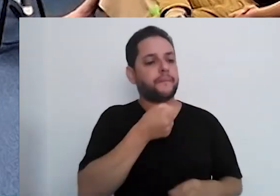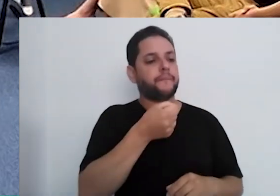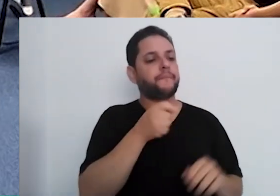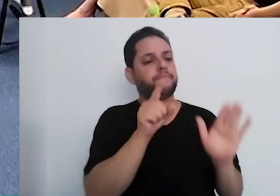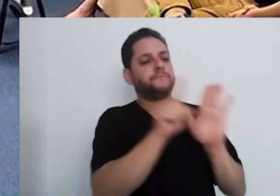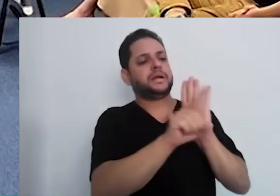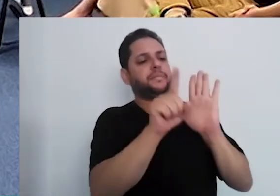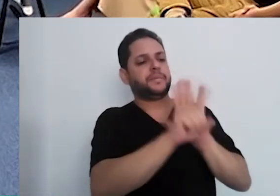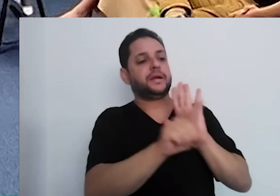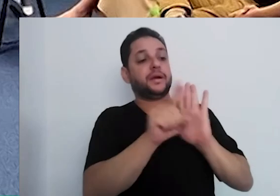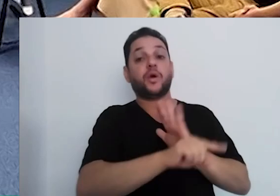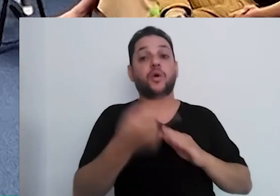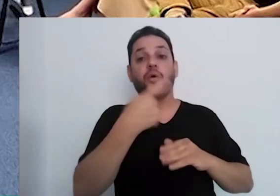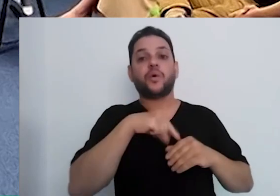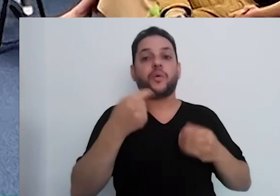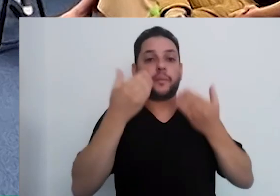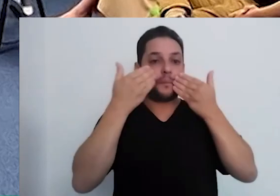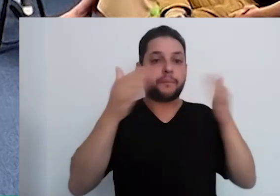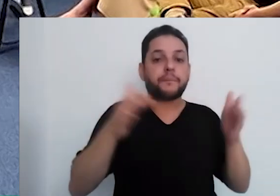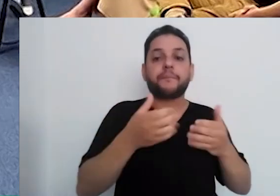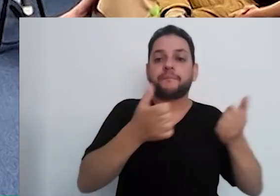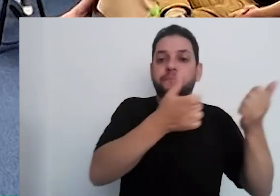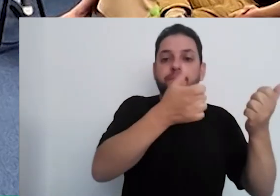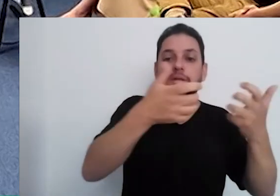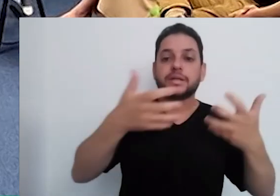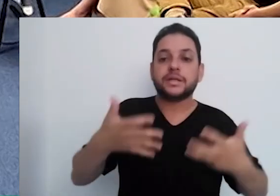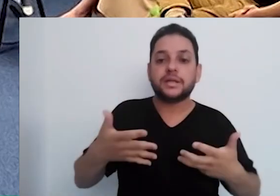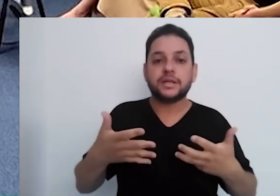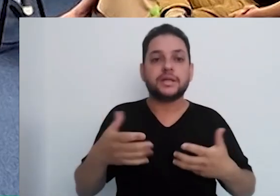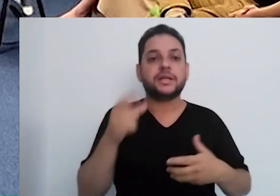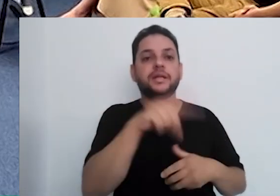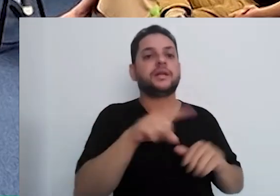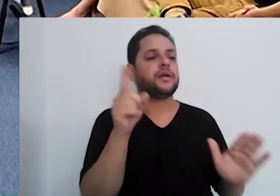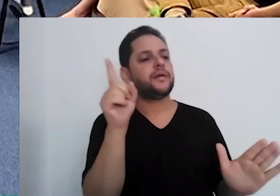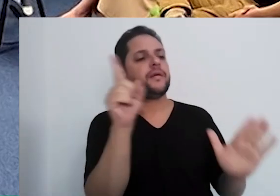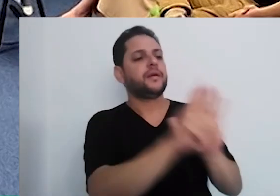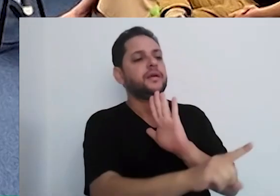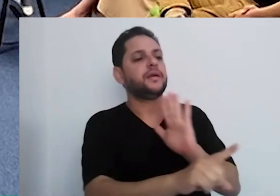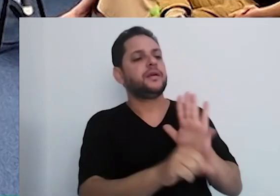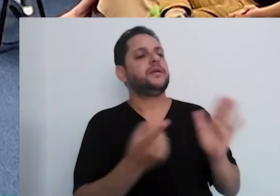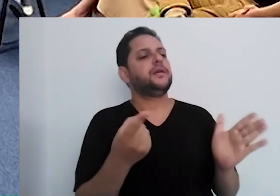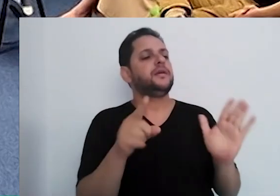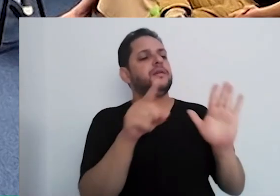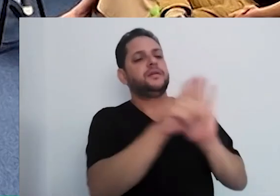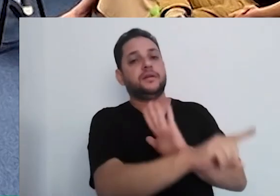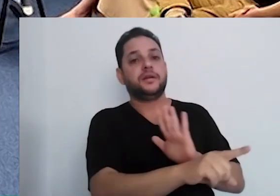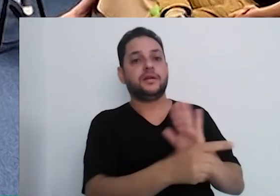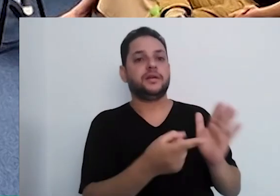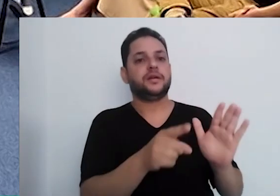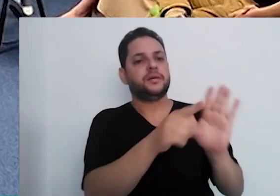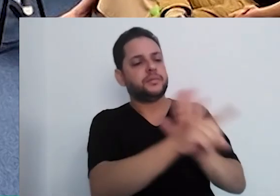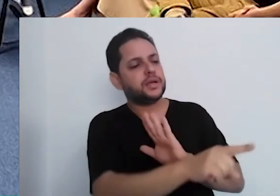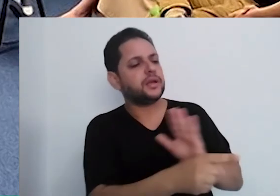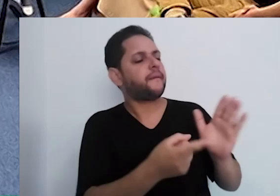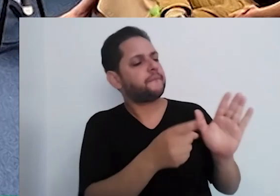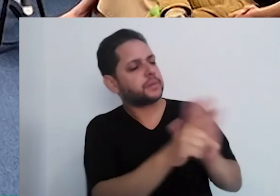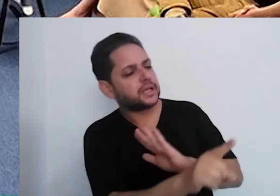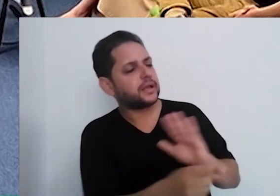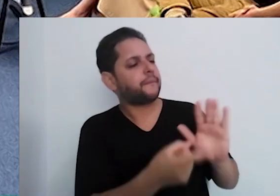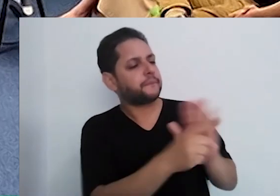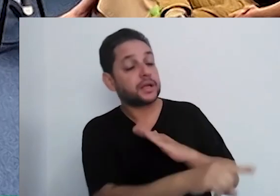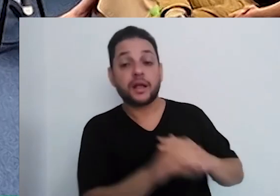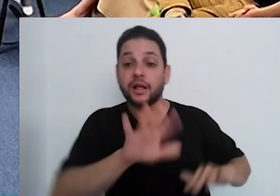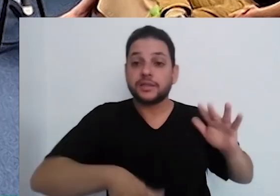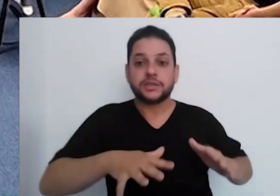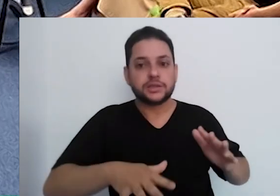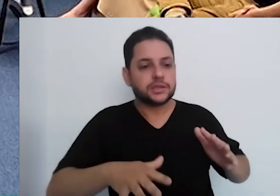Num caso sensível Criminal em que você às vezes tá fazendo uma pergunta Às vezes a gente até se empolga que a gente quer saber mais e aí às vezes a gente fala